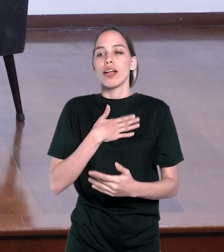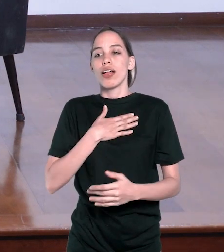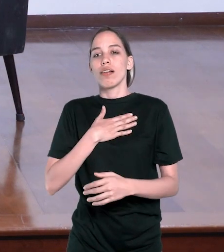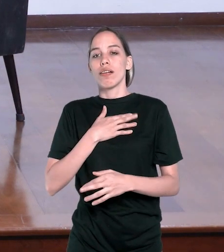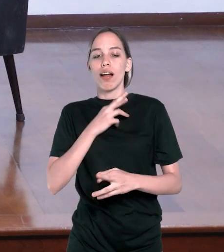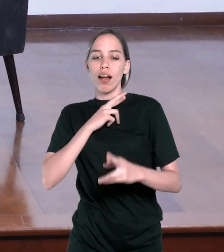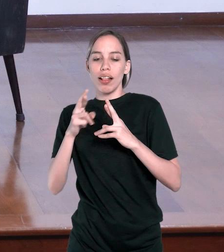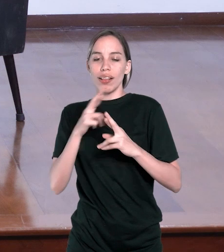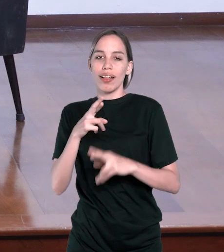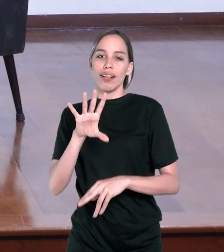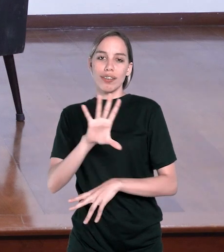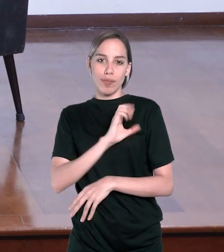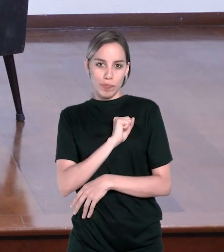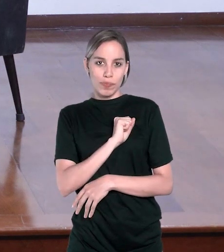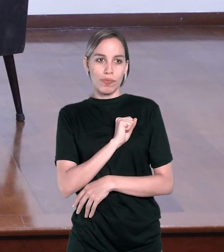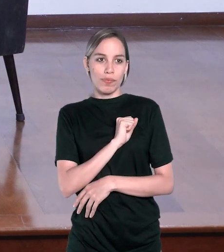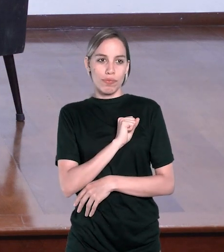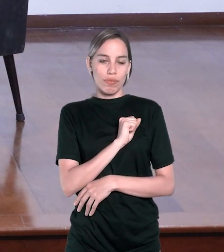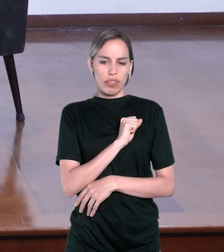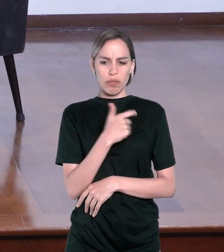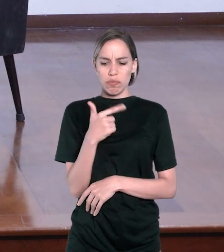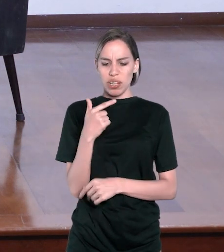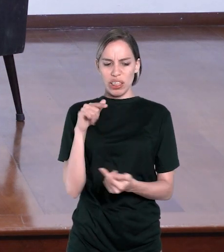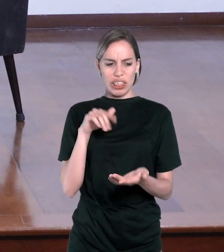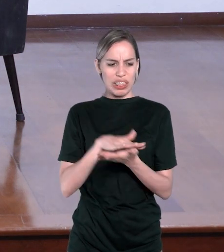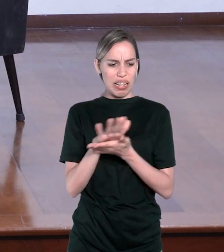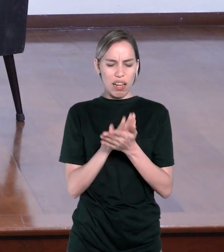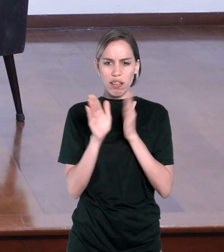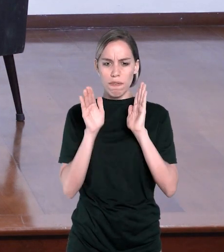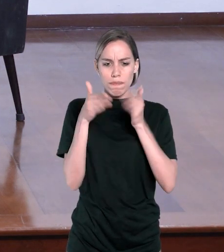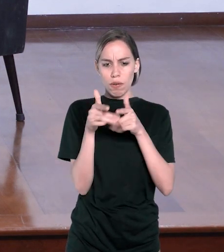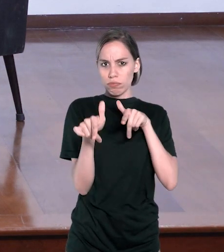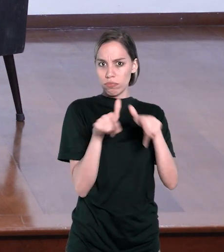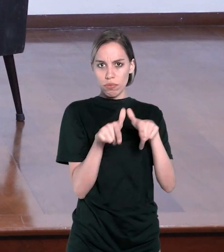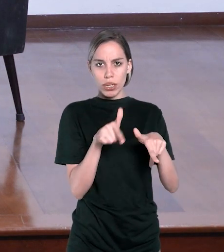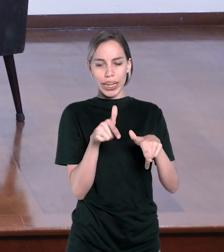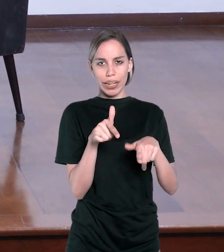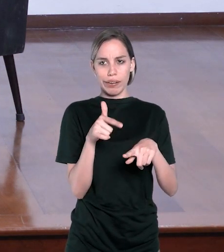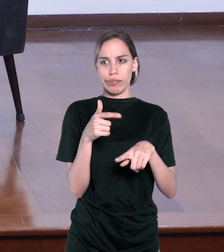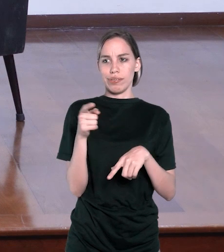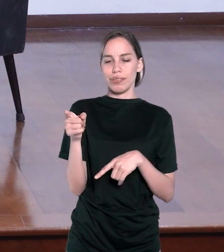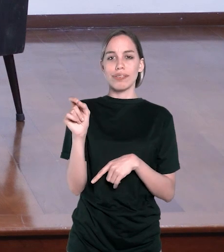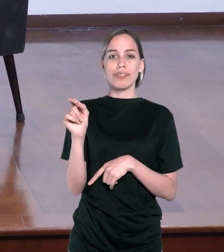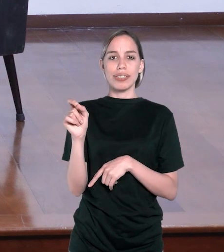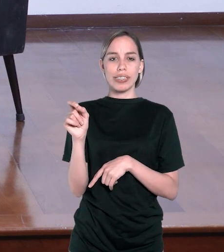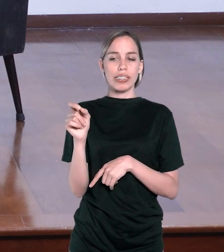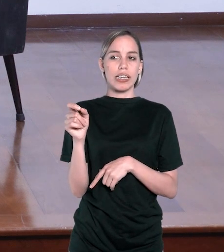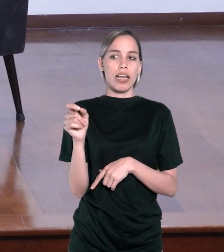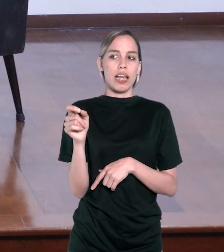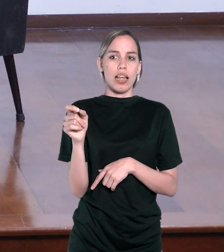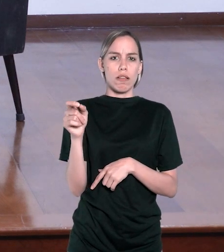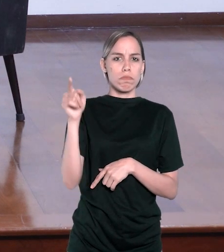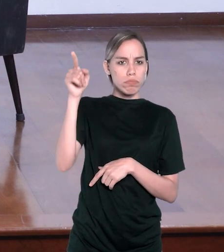de nenhuma decisão profissional. E Nova York era um lugar que ele estava morando, mas era